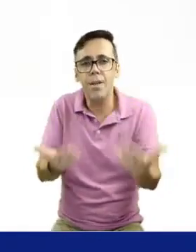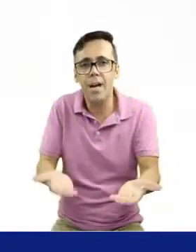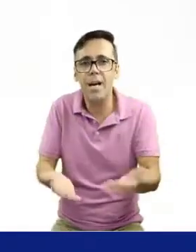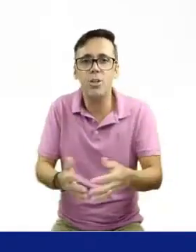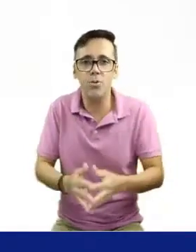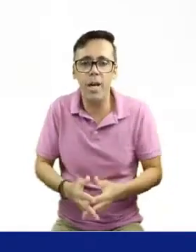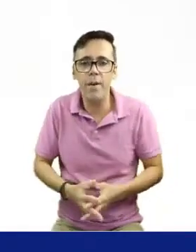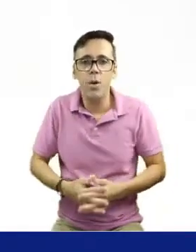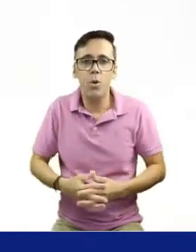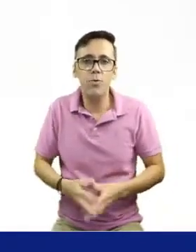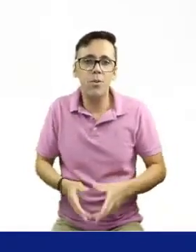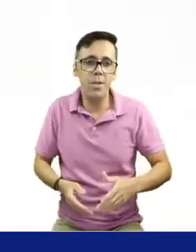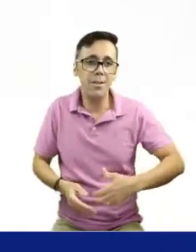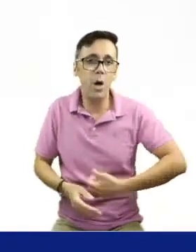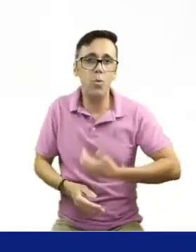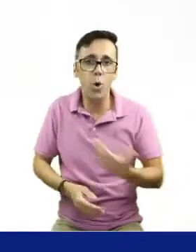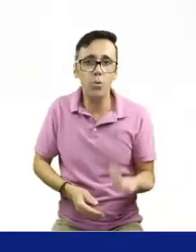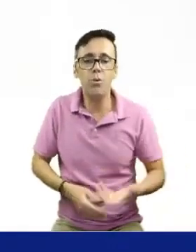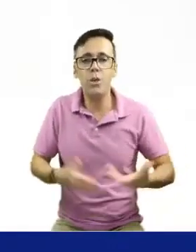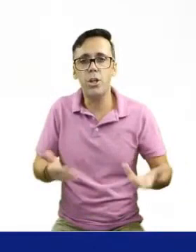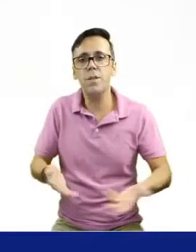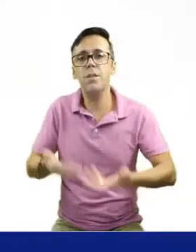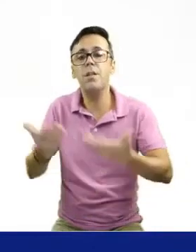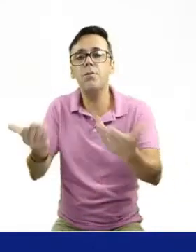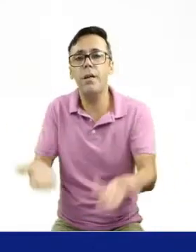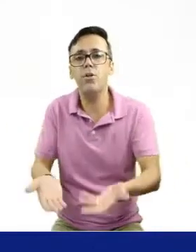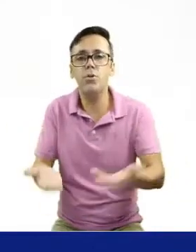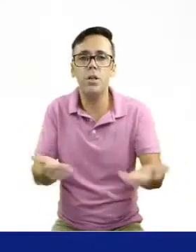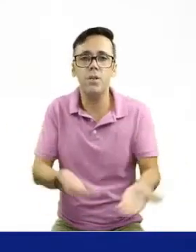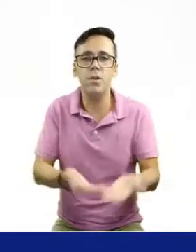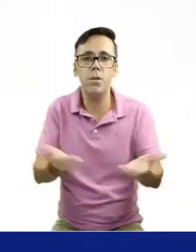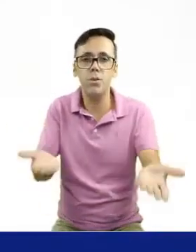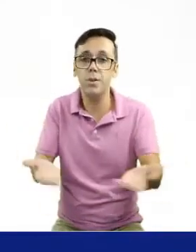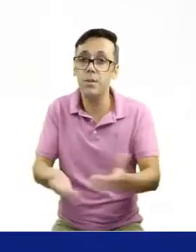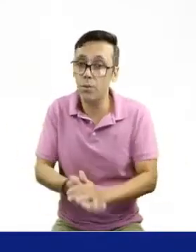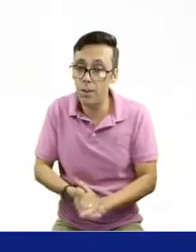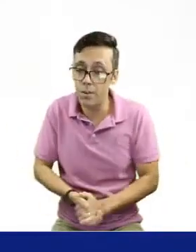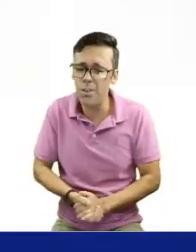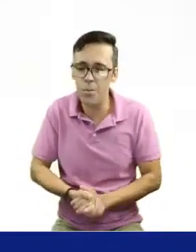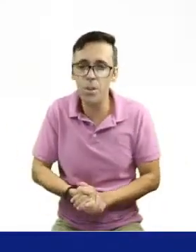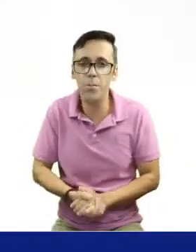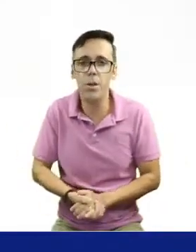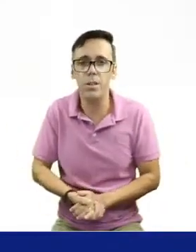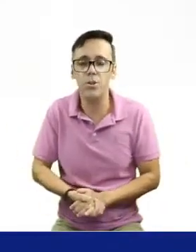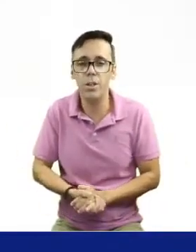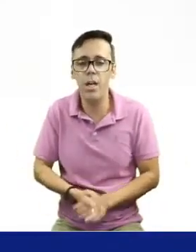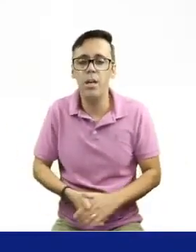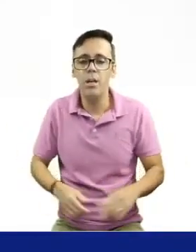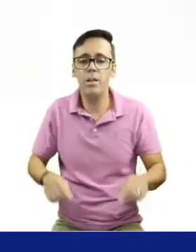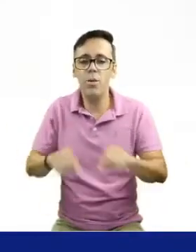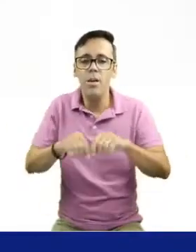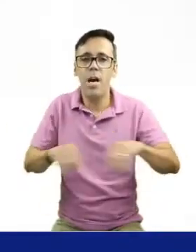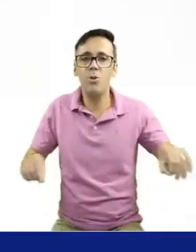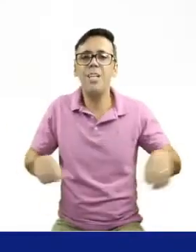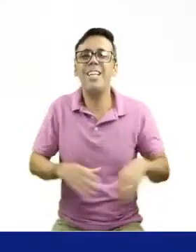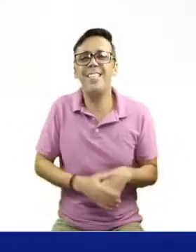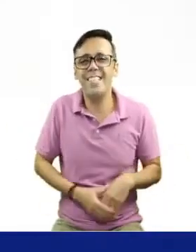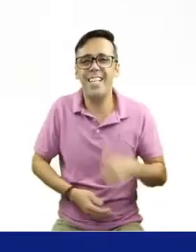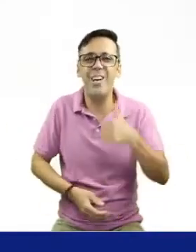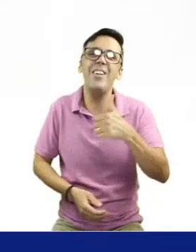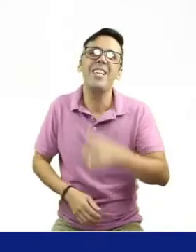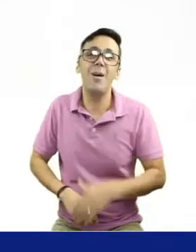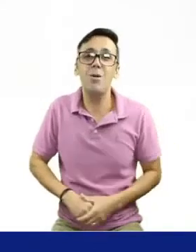simplicidade não é quando você dá o outro a chance também te conhecer o que você está conhecendo é muito importante Ok então